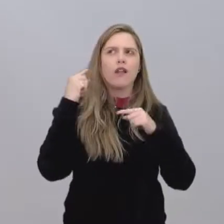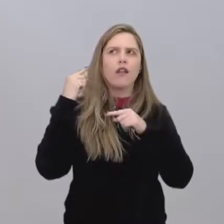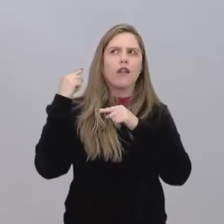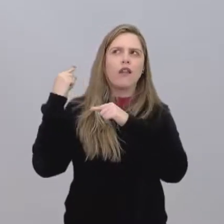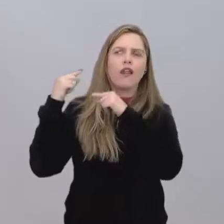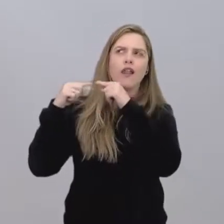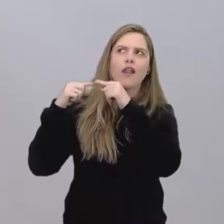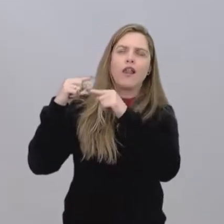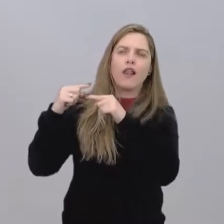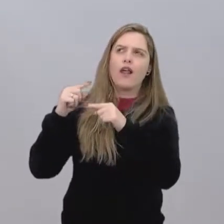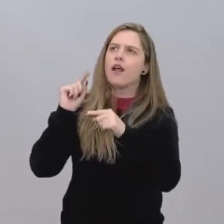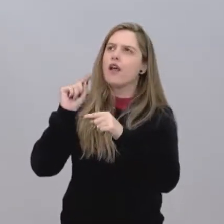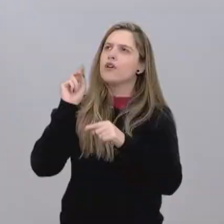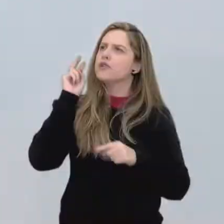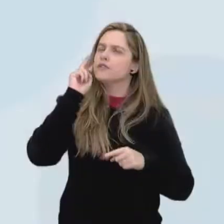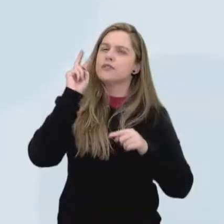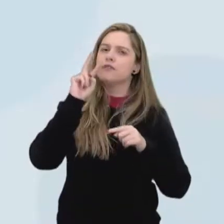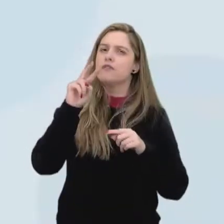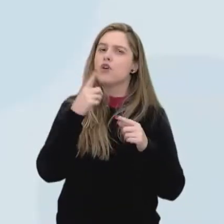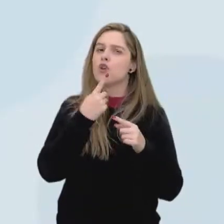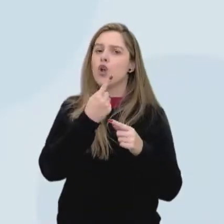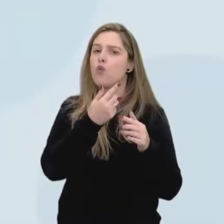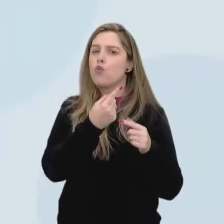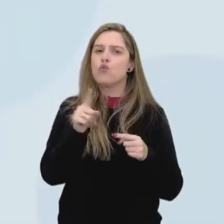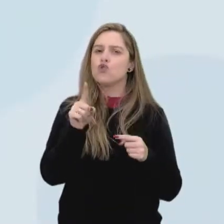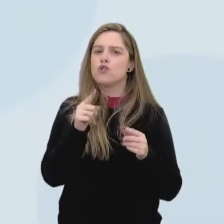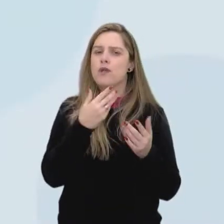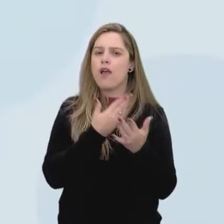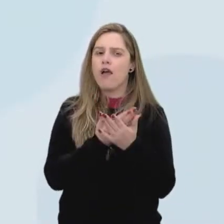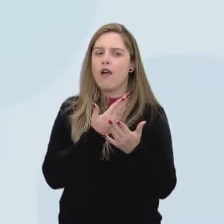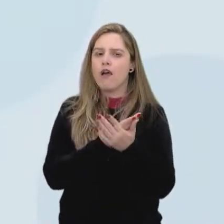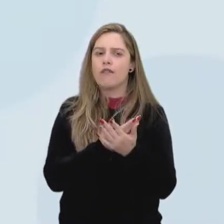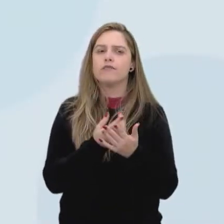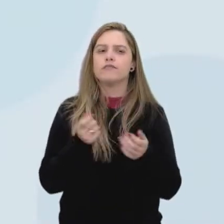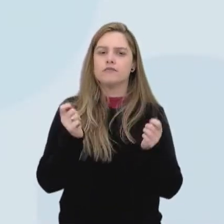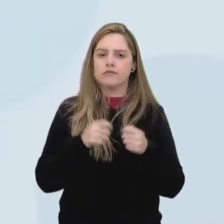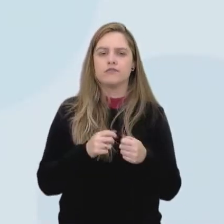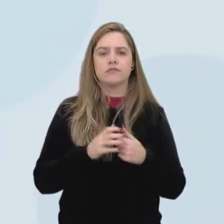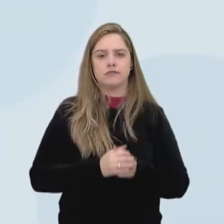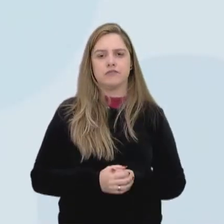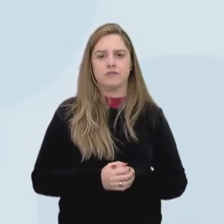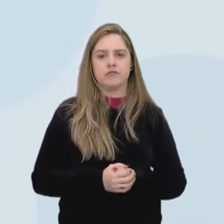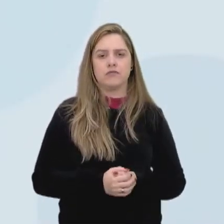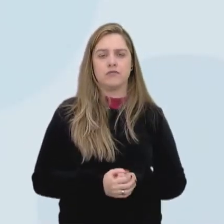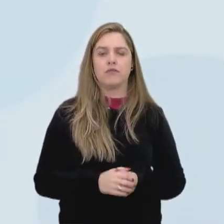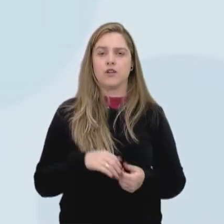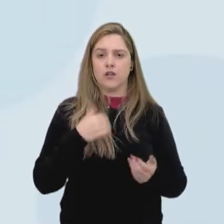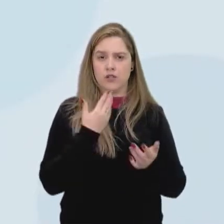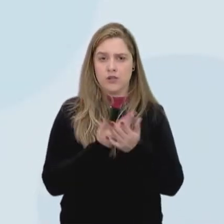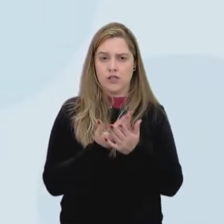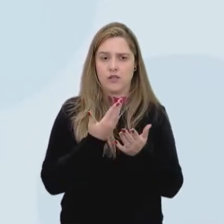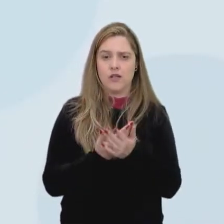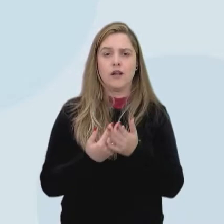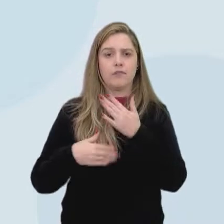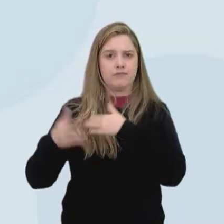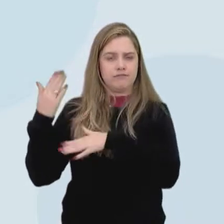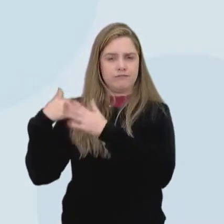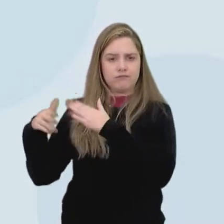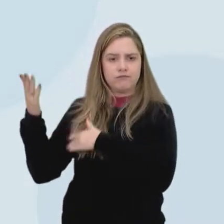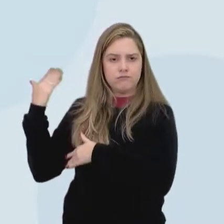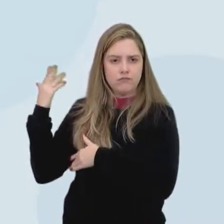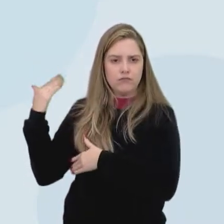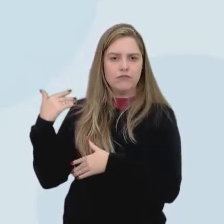que a gente viu na nossa última aula. Vai aparecer aí na tela para vocês. Na nossa aula passada, foi uma